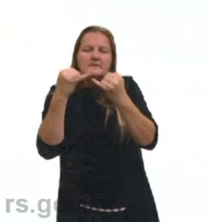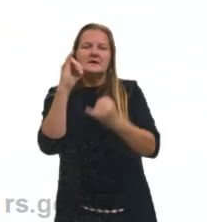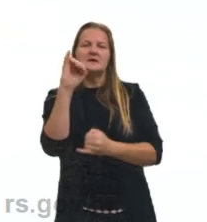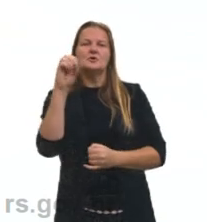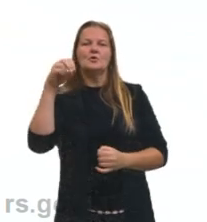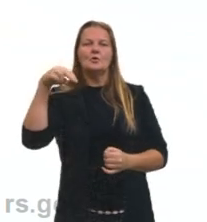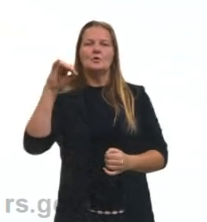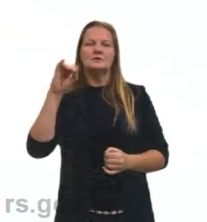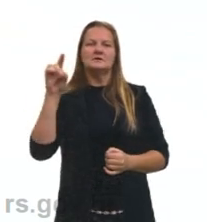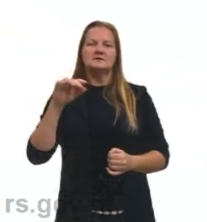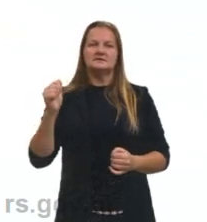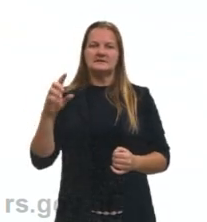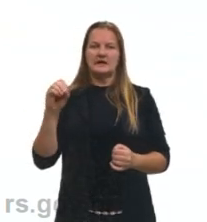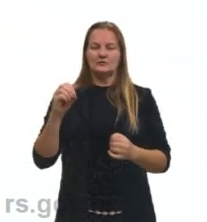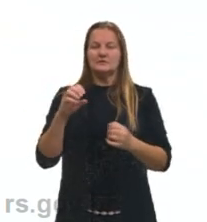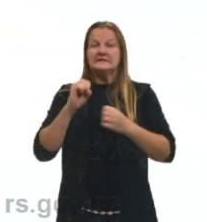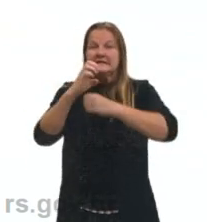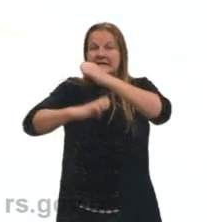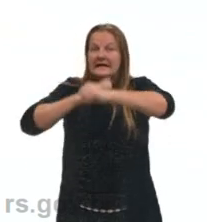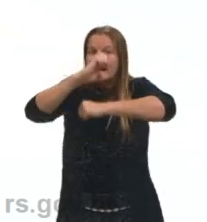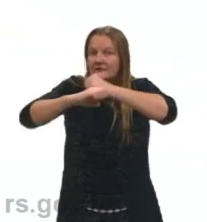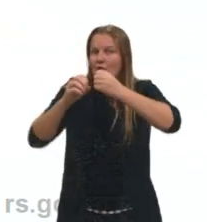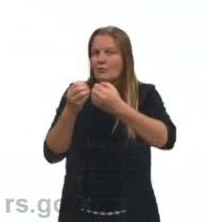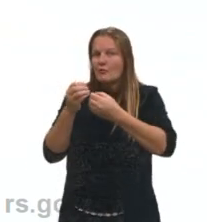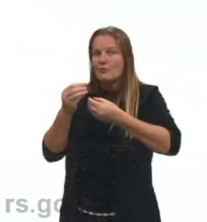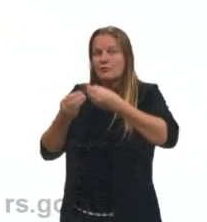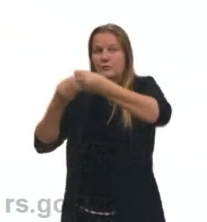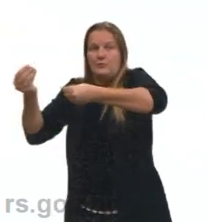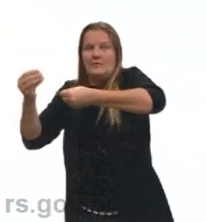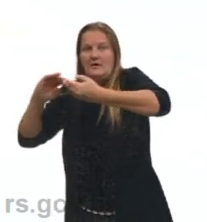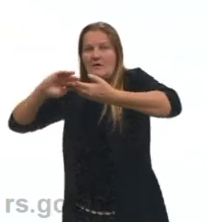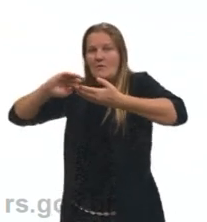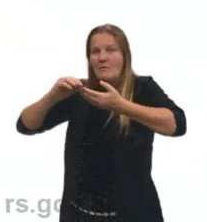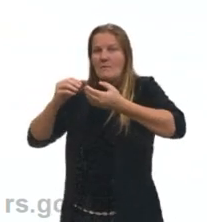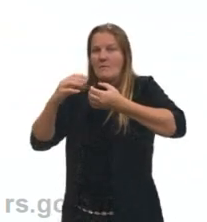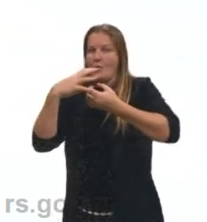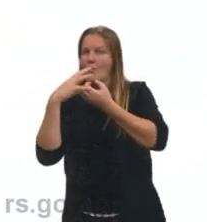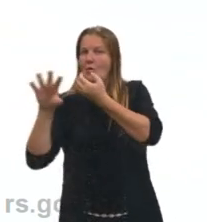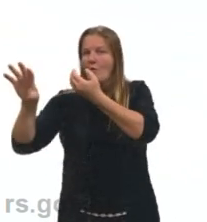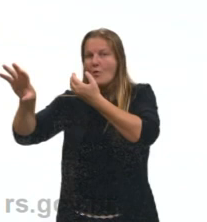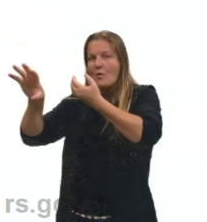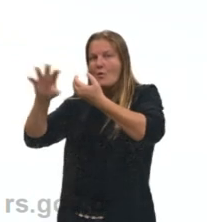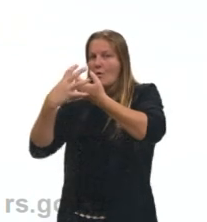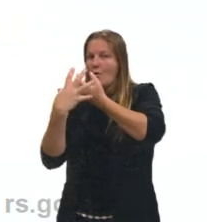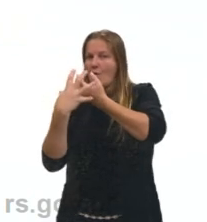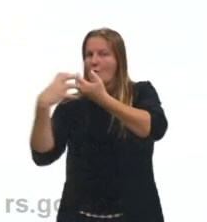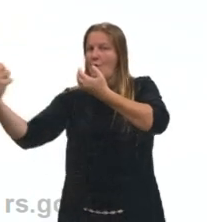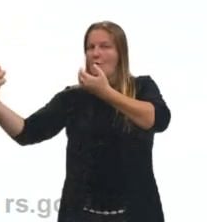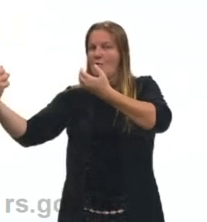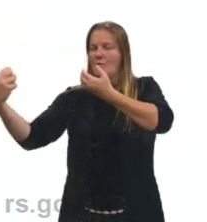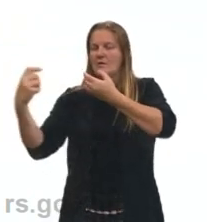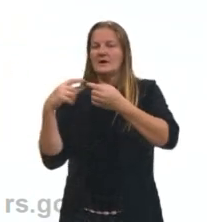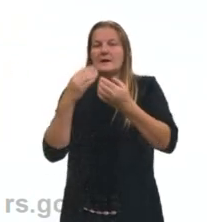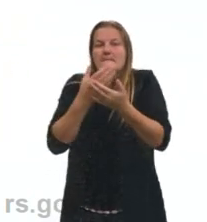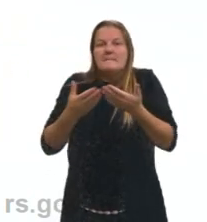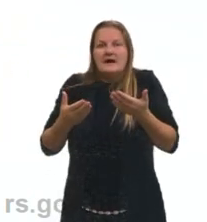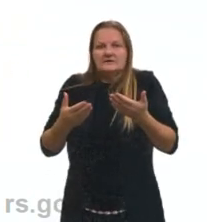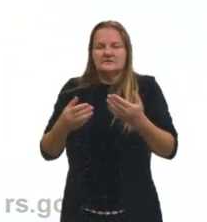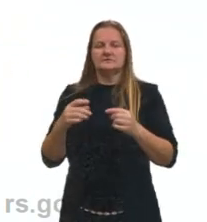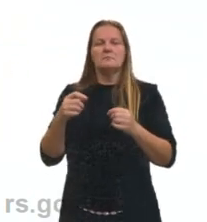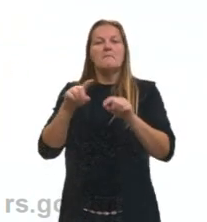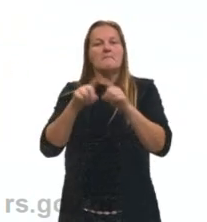um átomo neutro e eu tiro ou eu dou um elétron ele se torna união não é mesmo então neste caso ele fica com